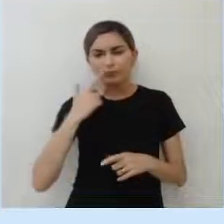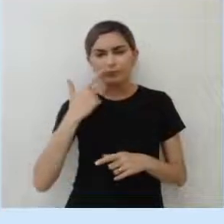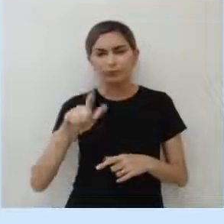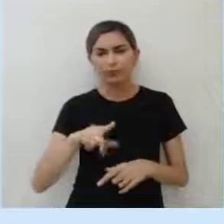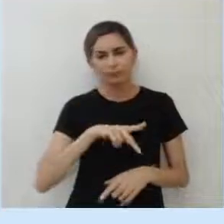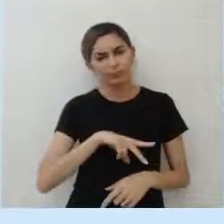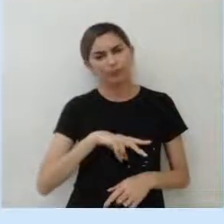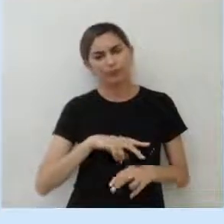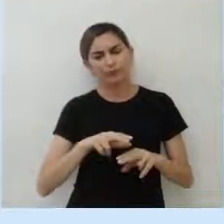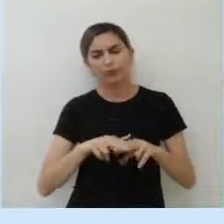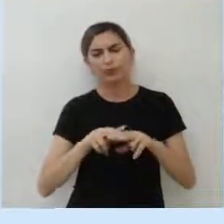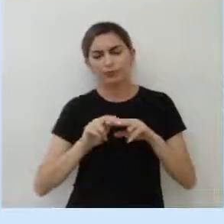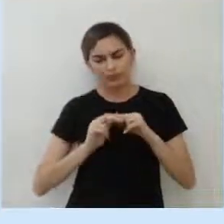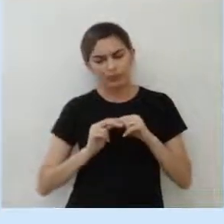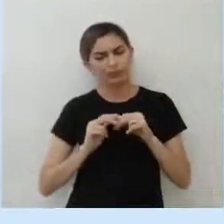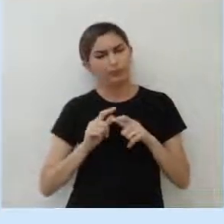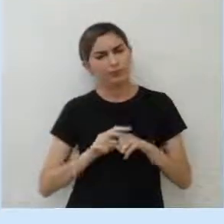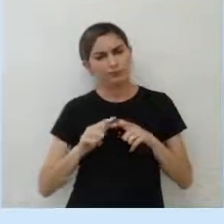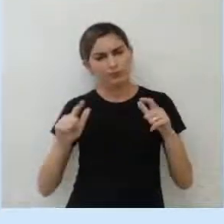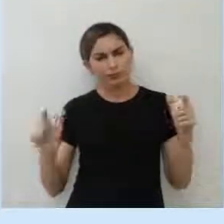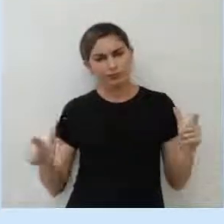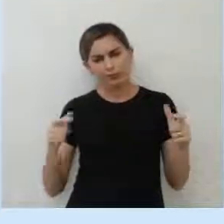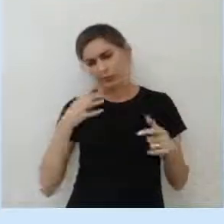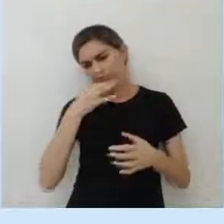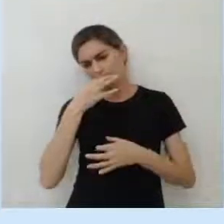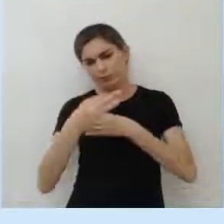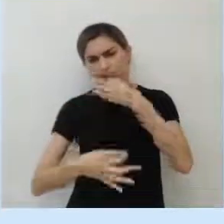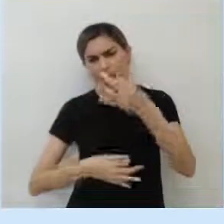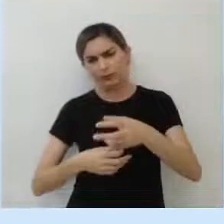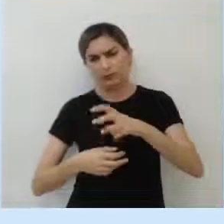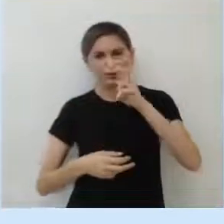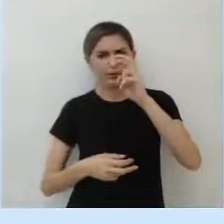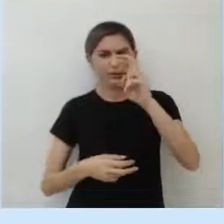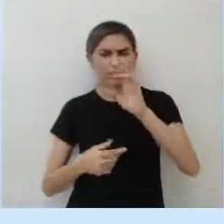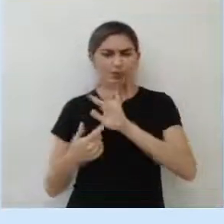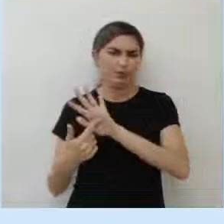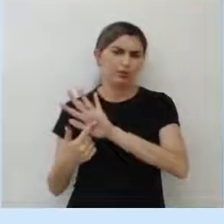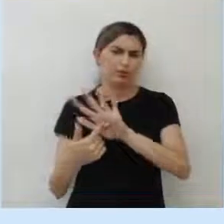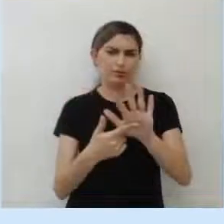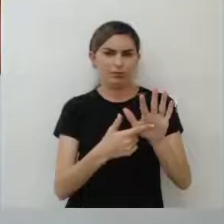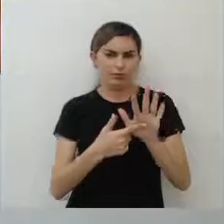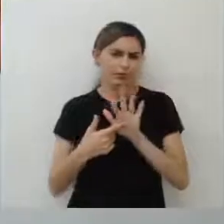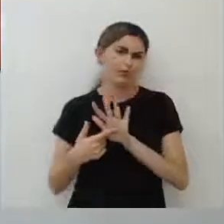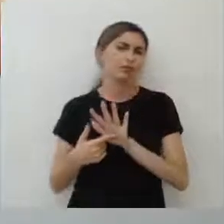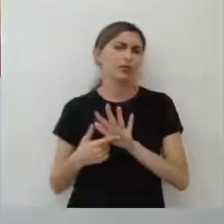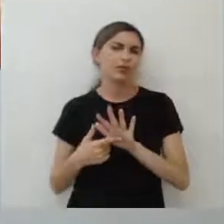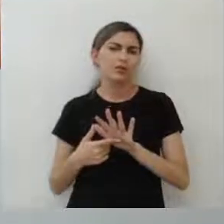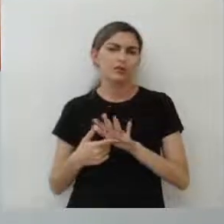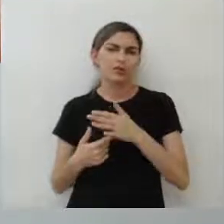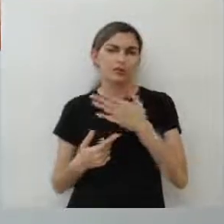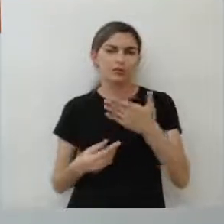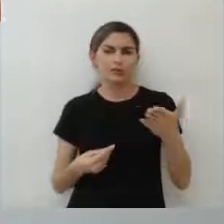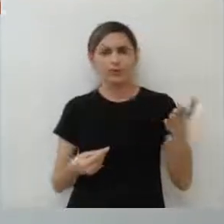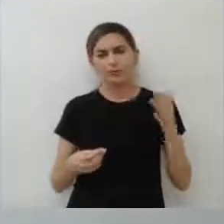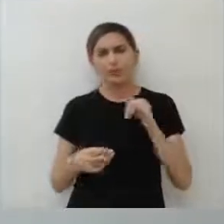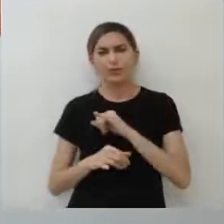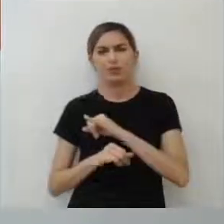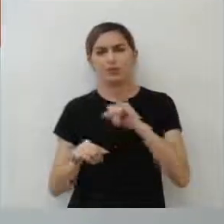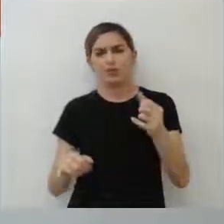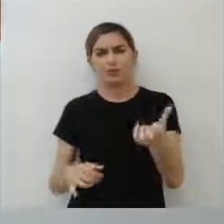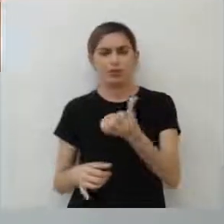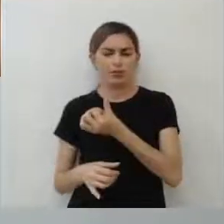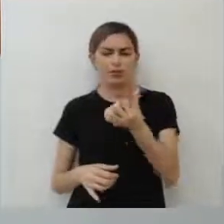portuguesa. Por isso, a maior dica dentre as 5 que eu apresentei aqui para vocês, né? Vamos dizer que é a